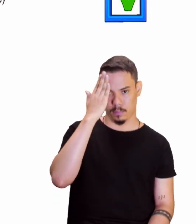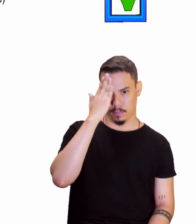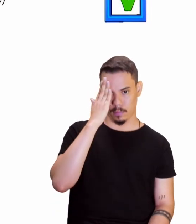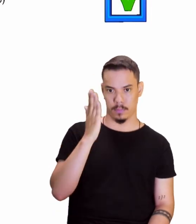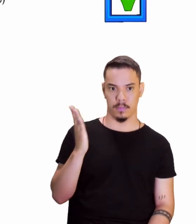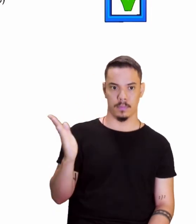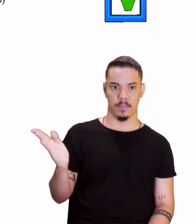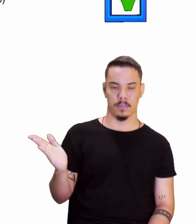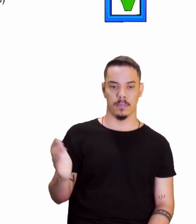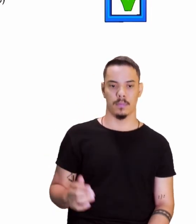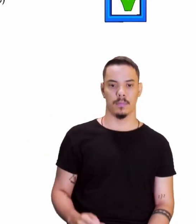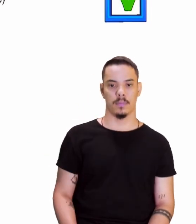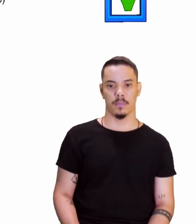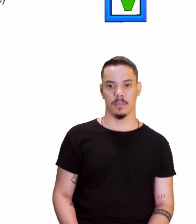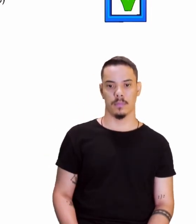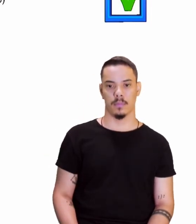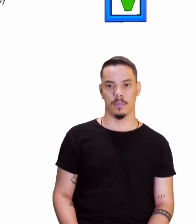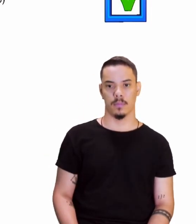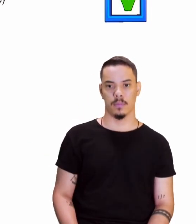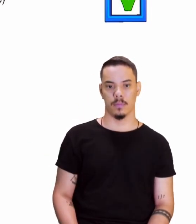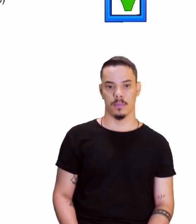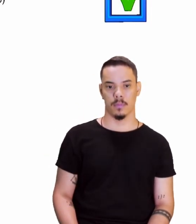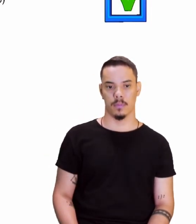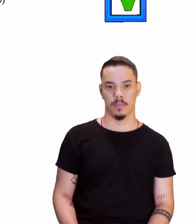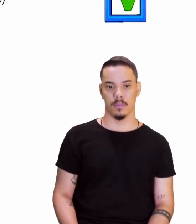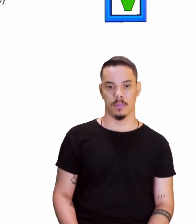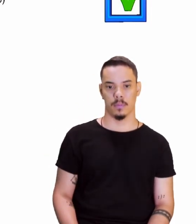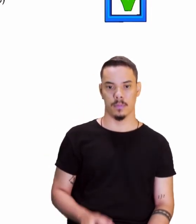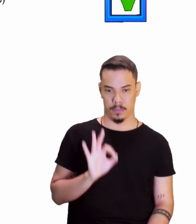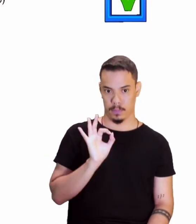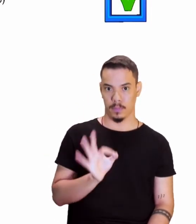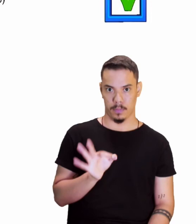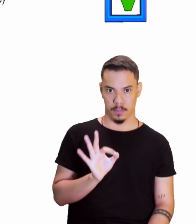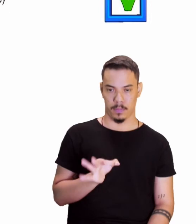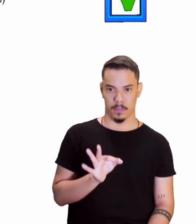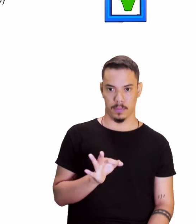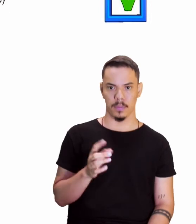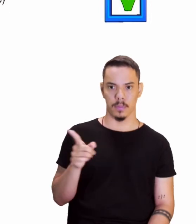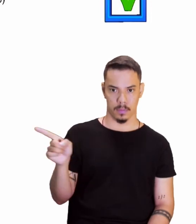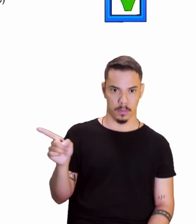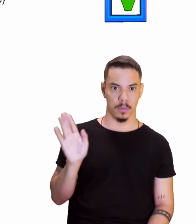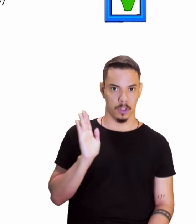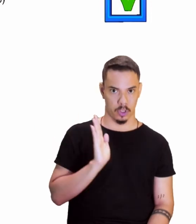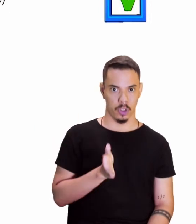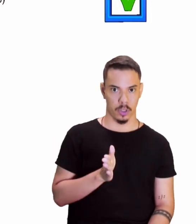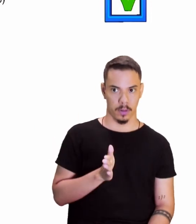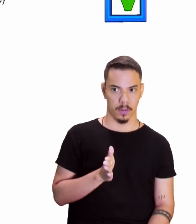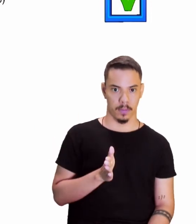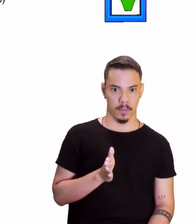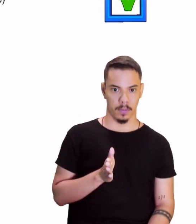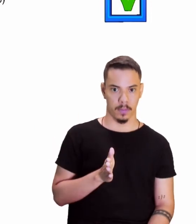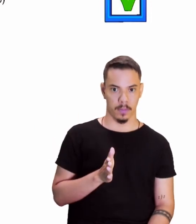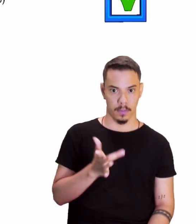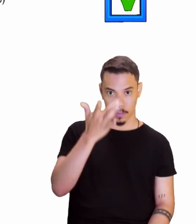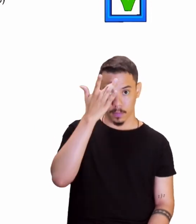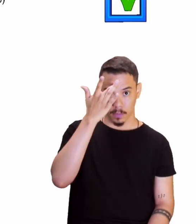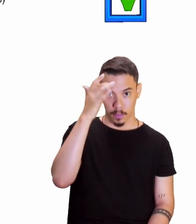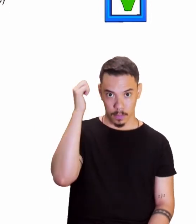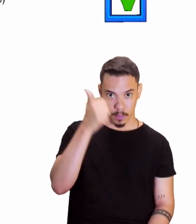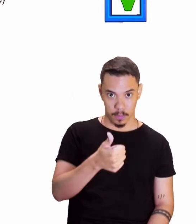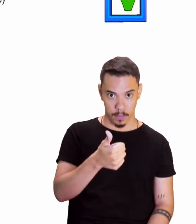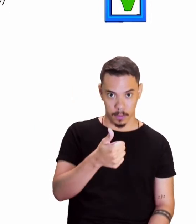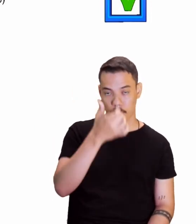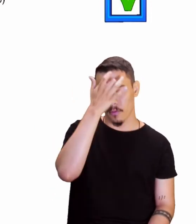transitivo indireto e vai exigir a preposição. Beleza? Fácil, né?